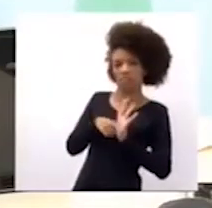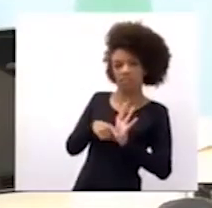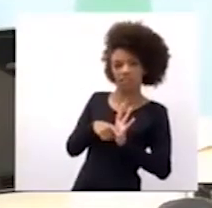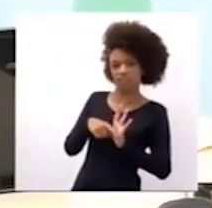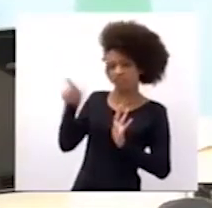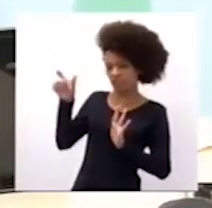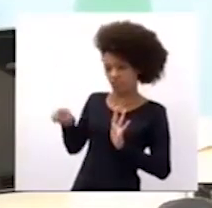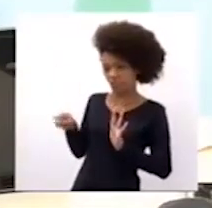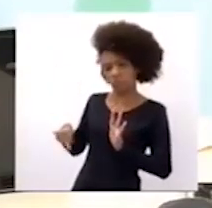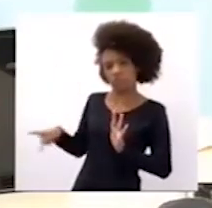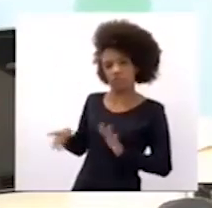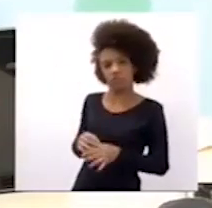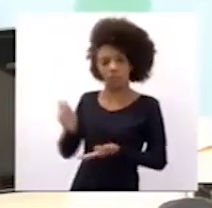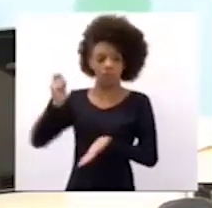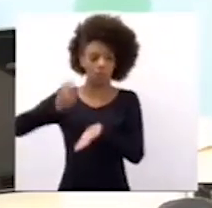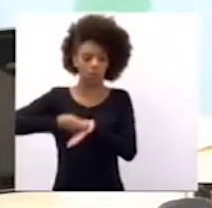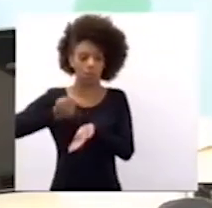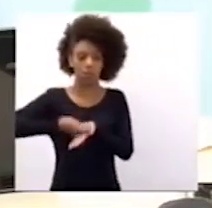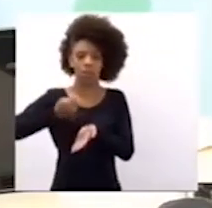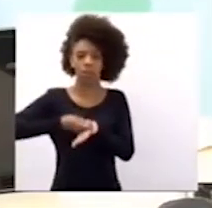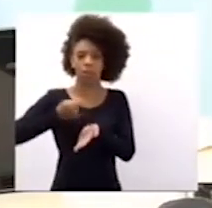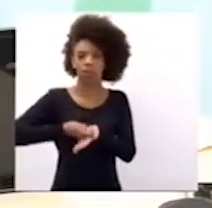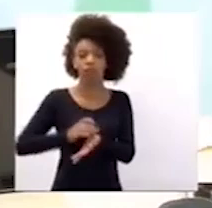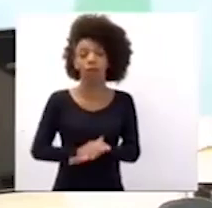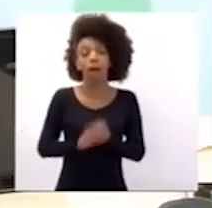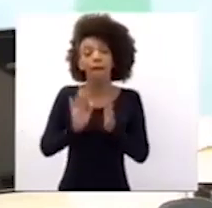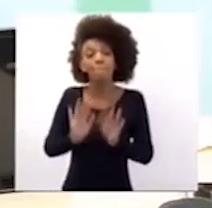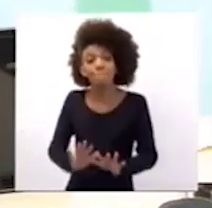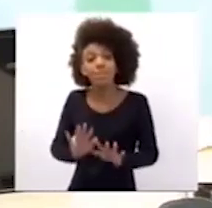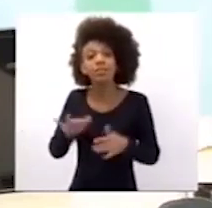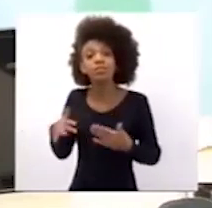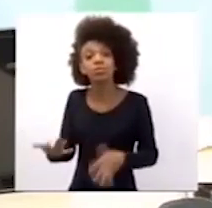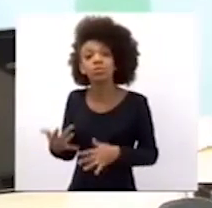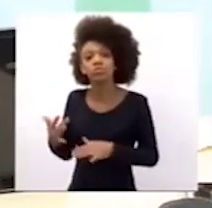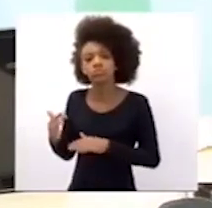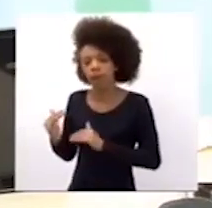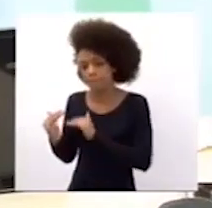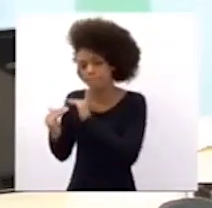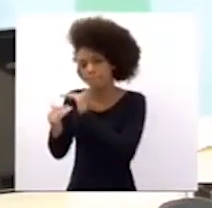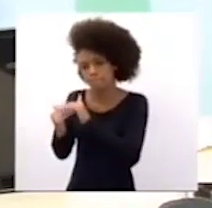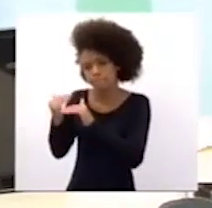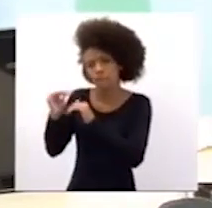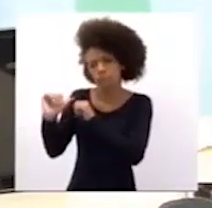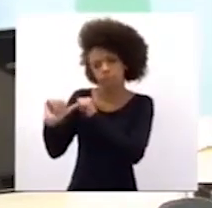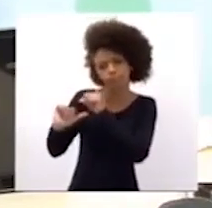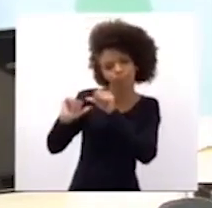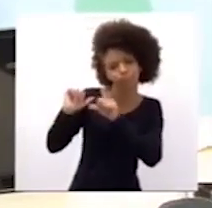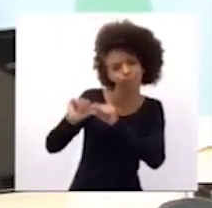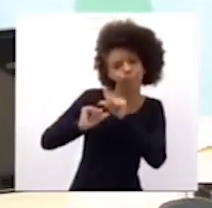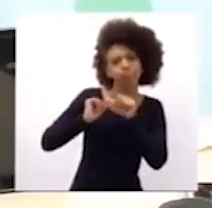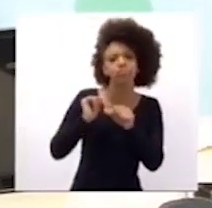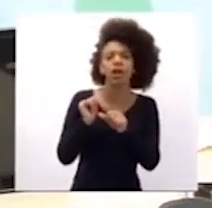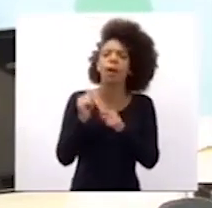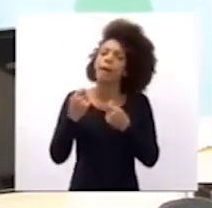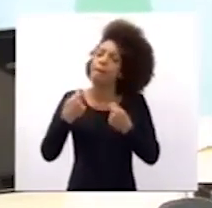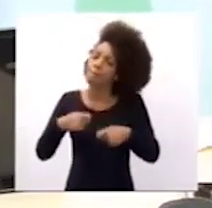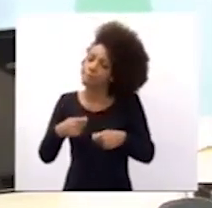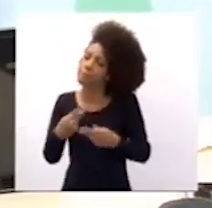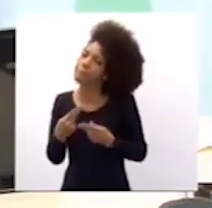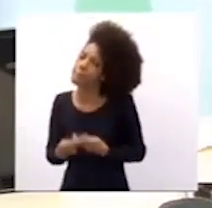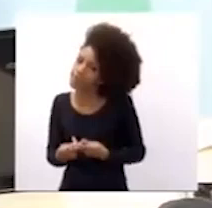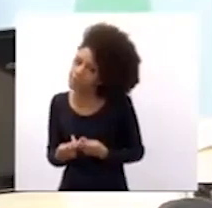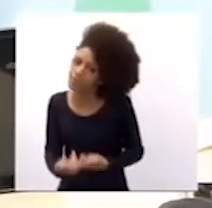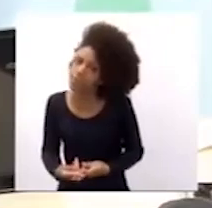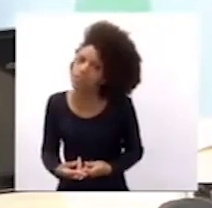faça aquilo, de punitivo. E aí, quando a gente está numa fase de transição, a gente tem que ter paciência com esses elementos, mas